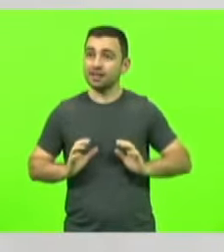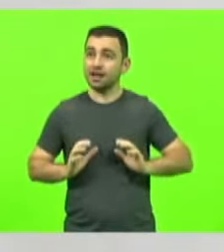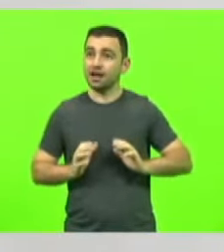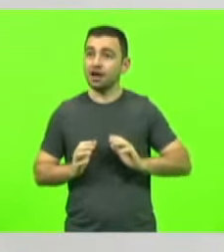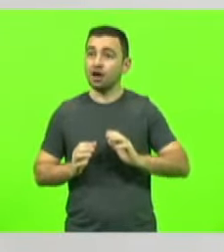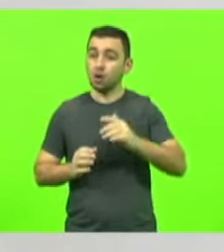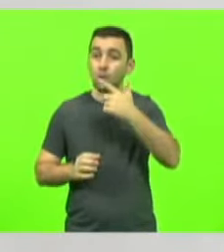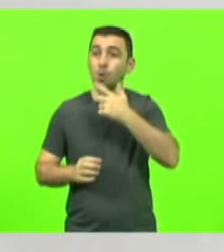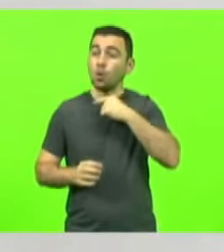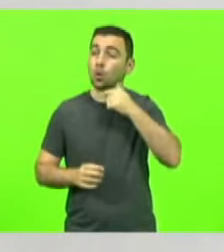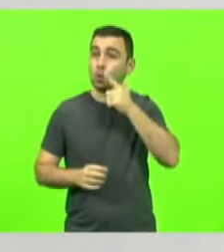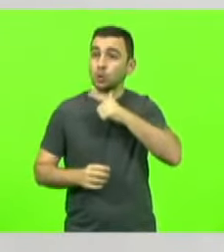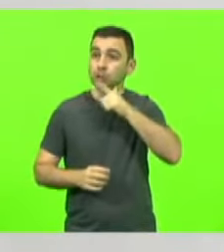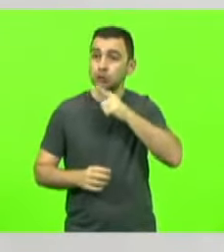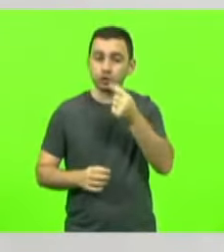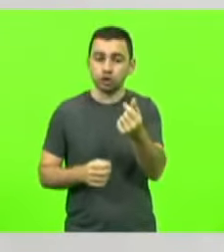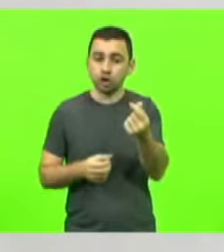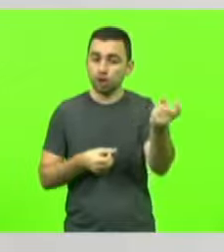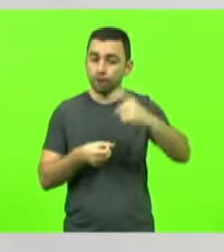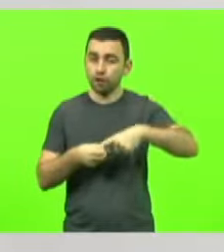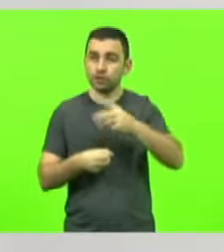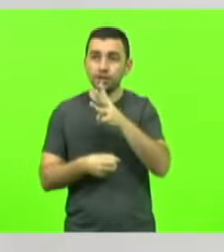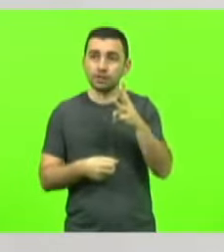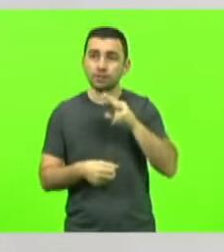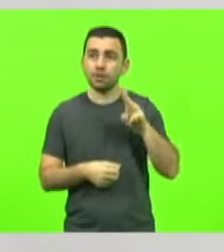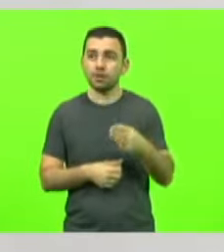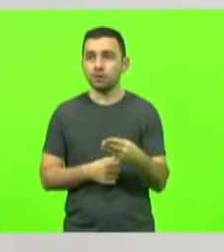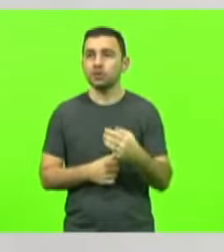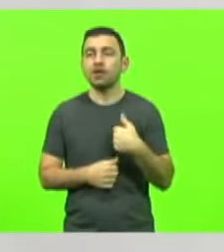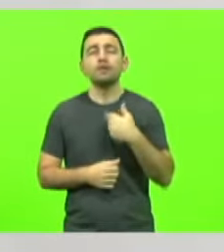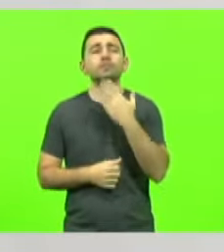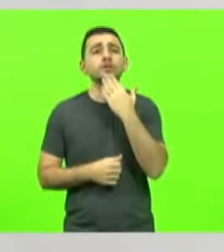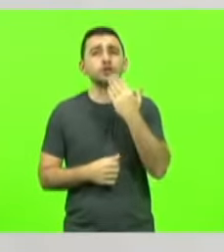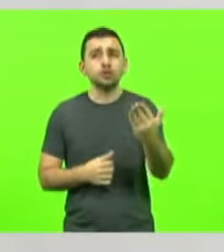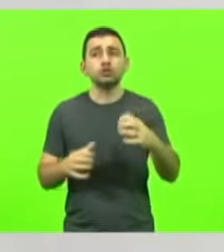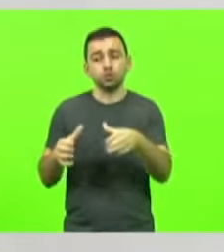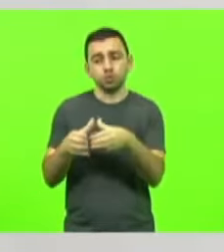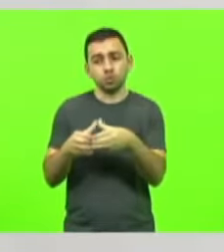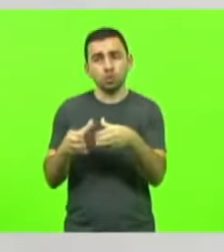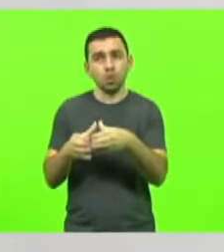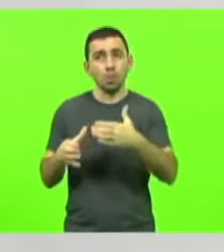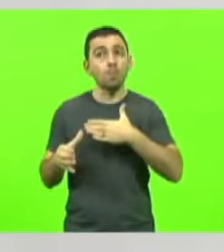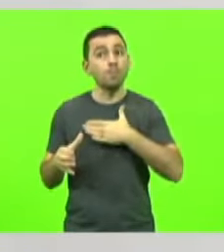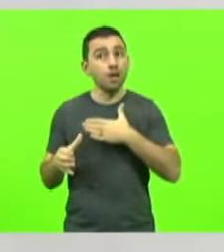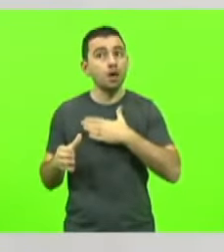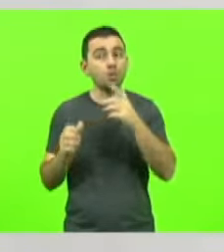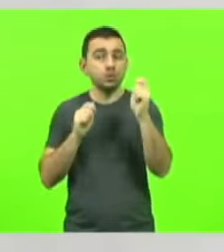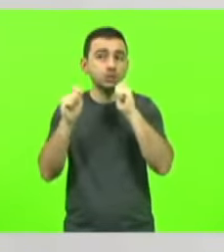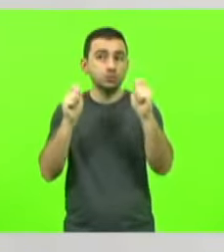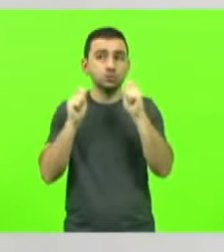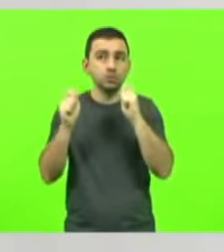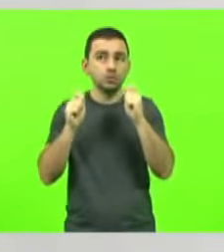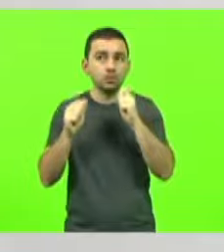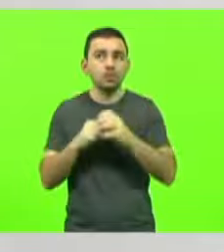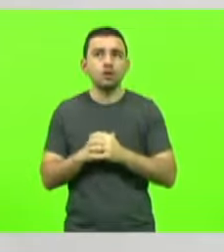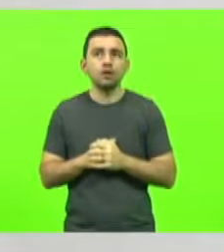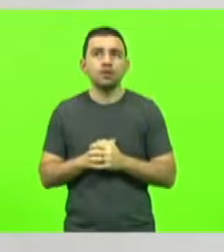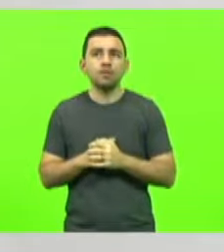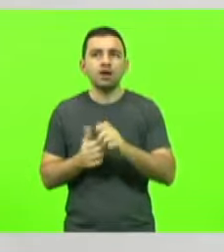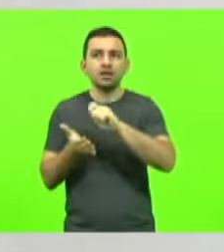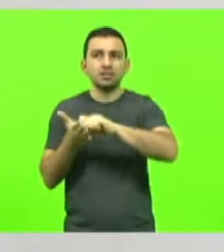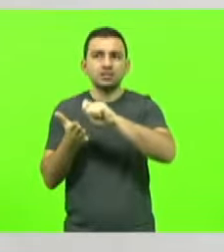recuperação dos 33 milhões. Acabei de pedir para a minha equipe, para os meus assessores no meu gabinete,